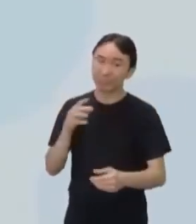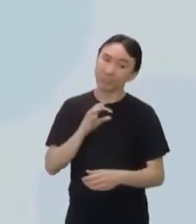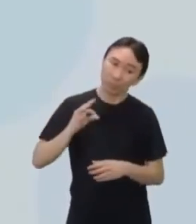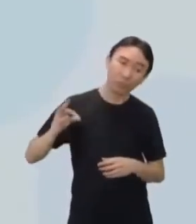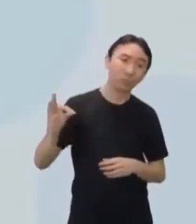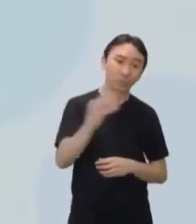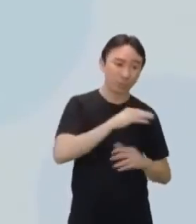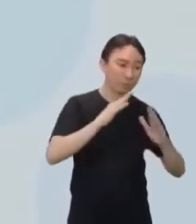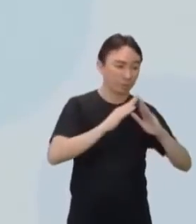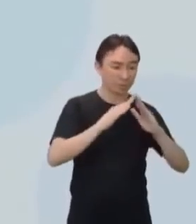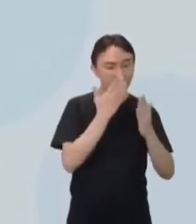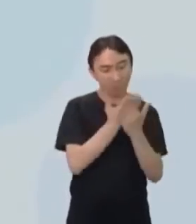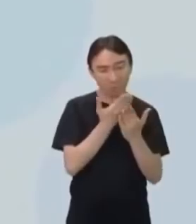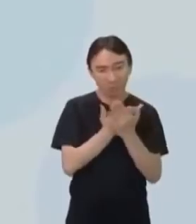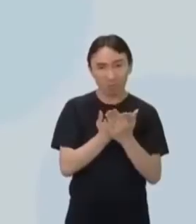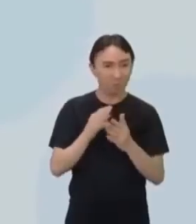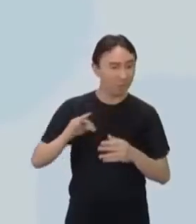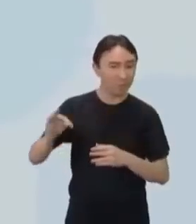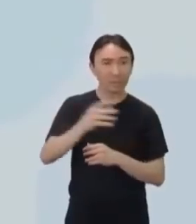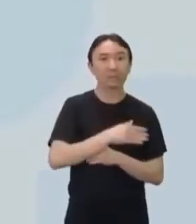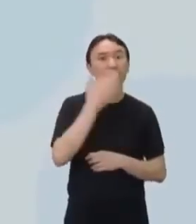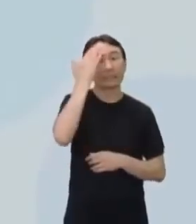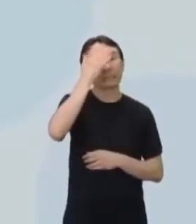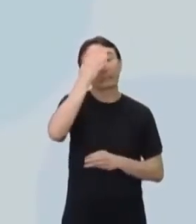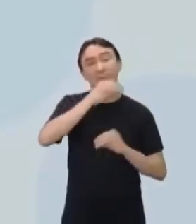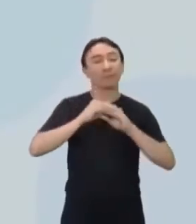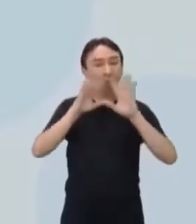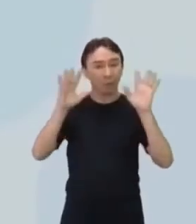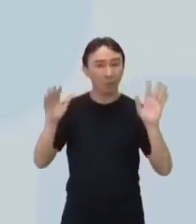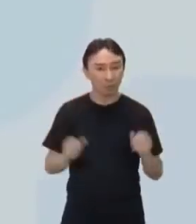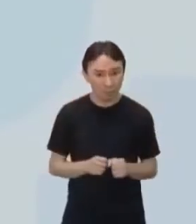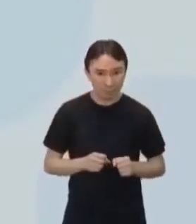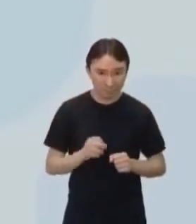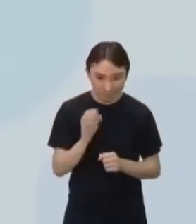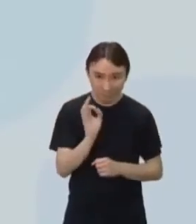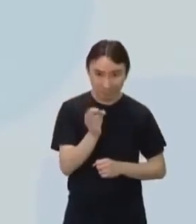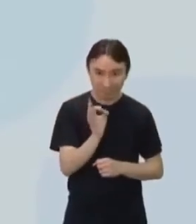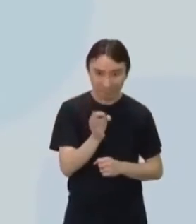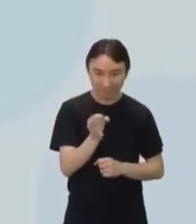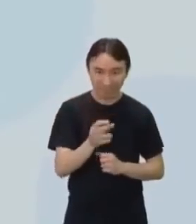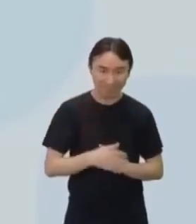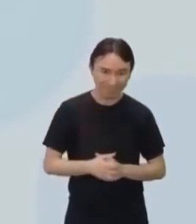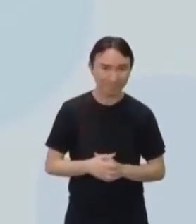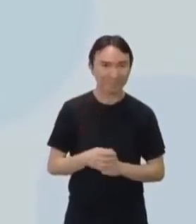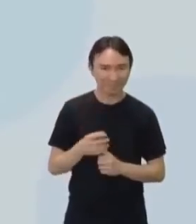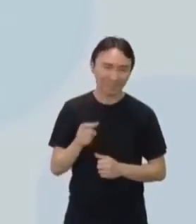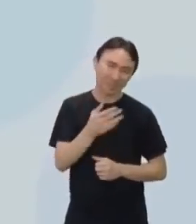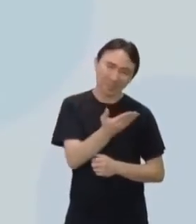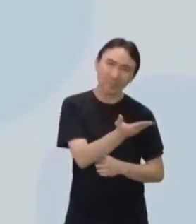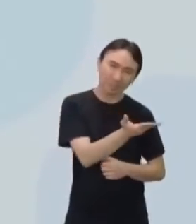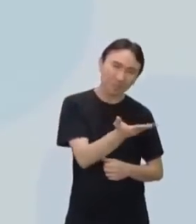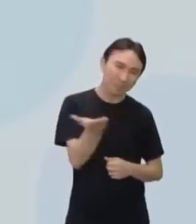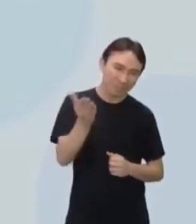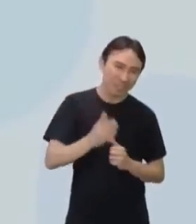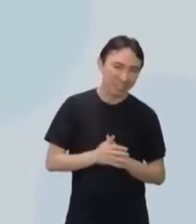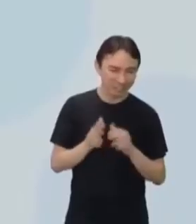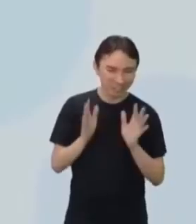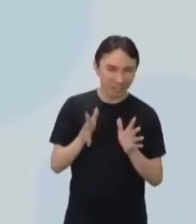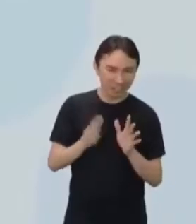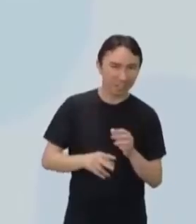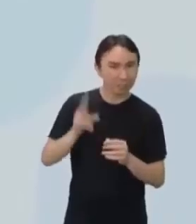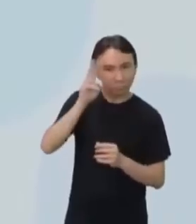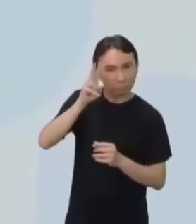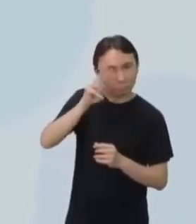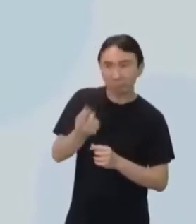sobre o que esse indicador nos representa, tá bom? E aí falar um pouquinho do histórico de vocês,